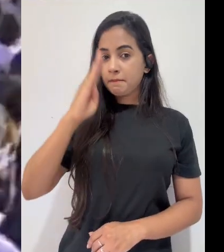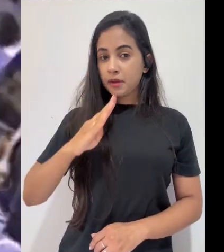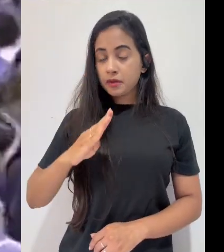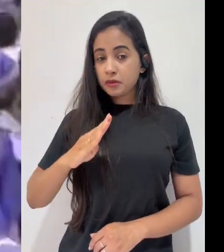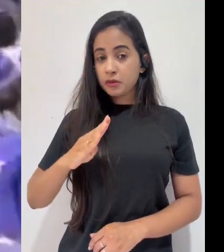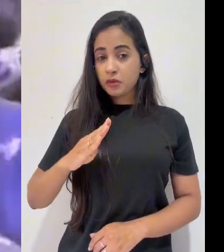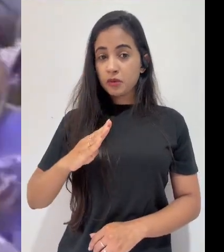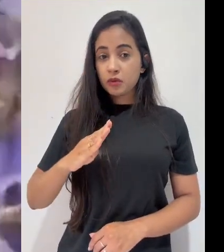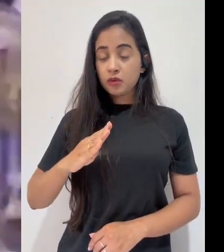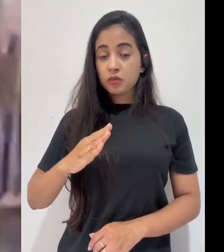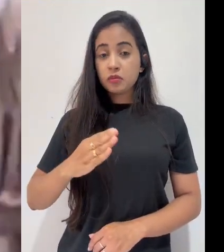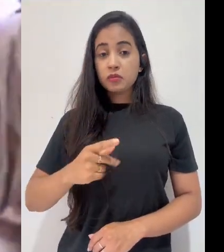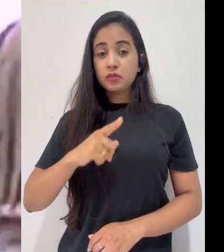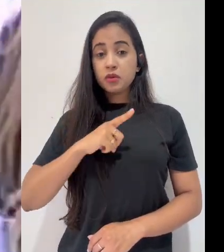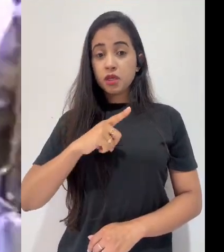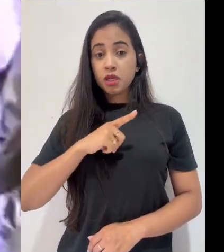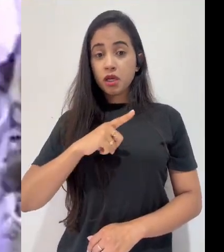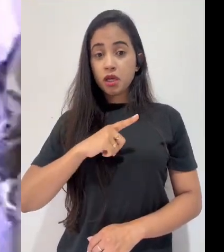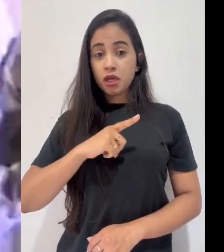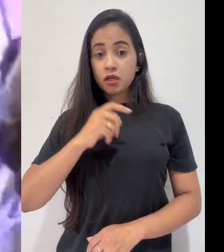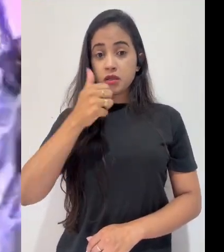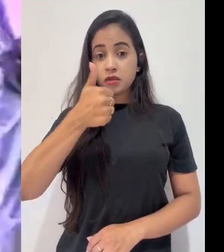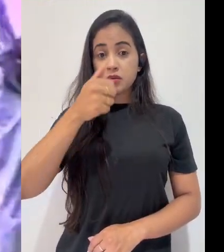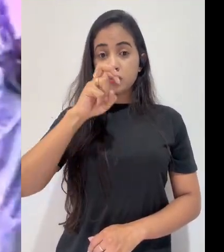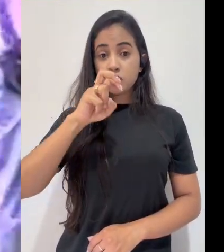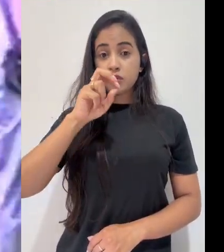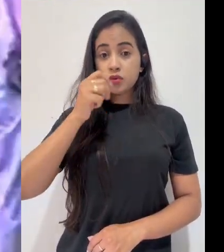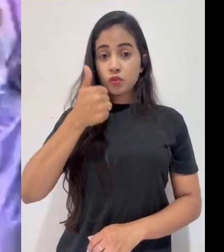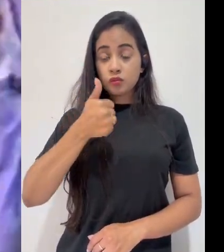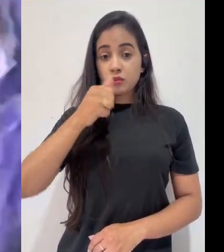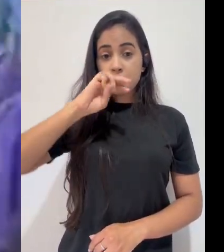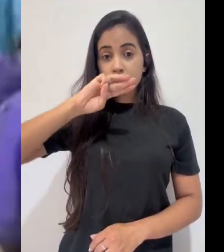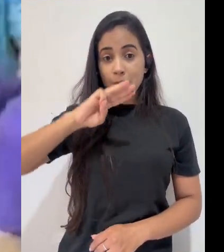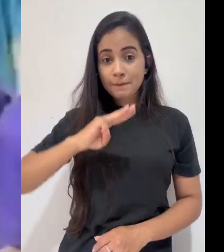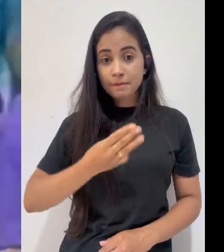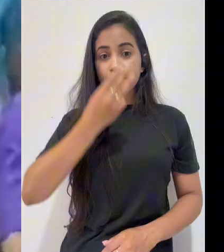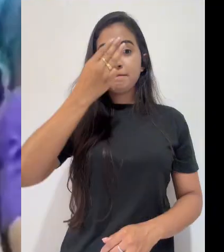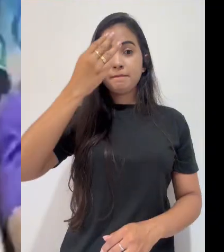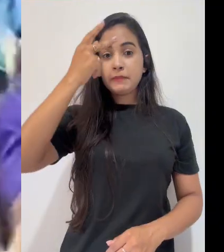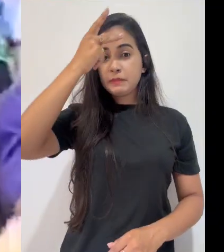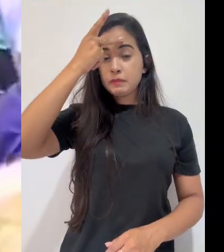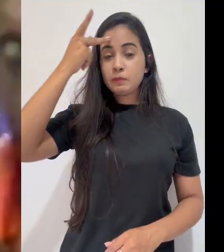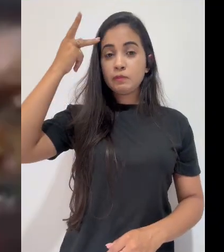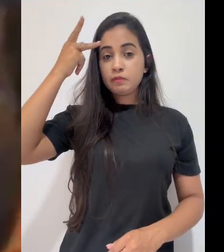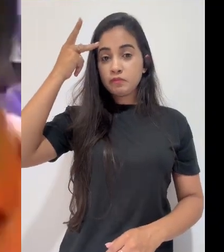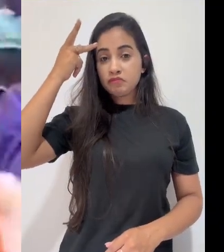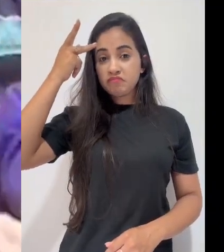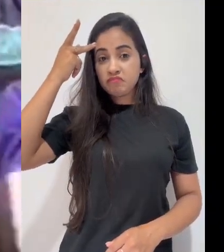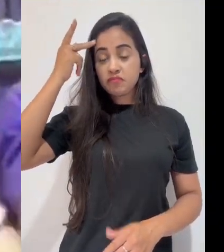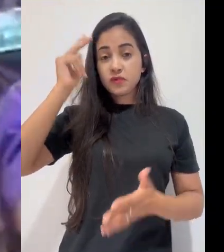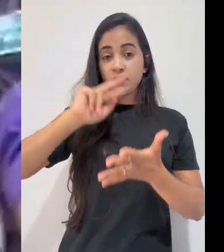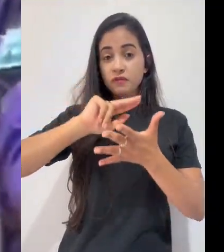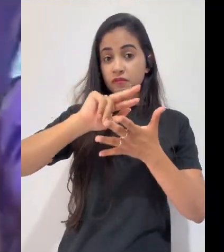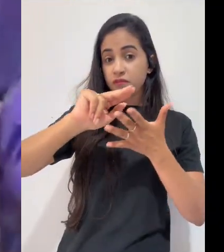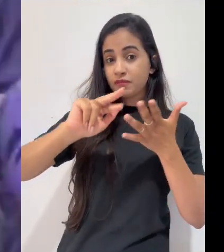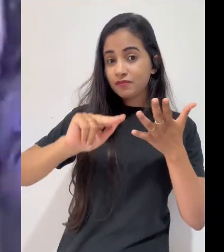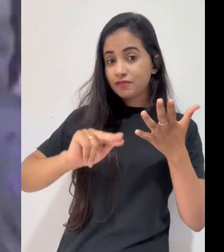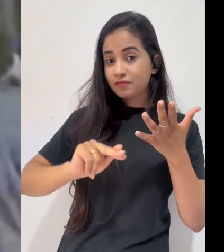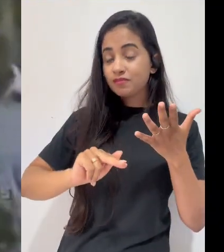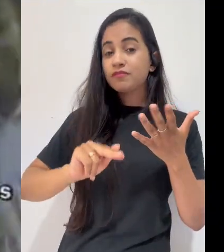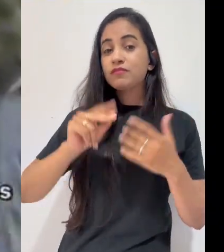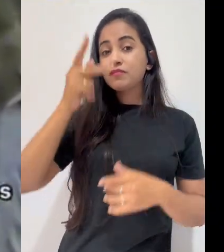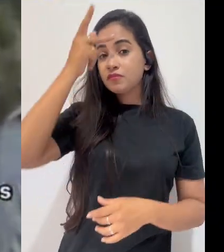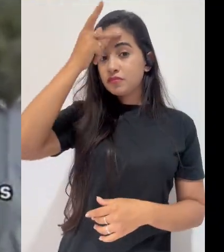Brasil, um país de 151 milhões de habitantes, uma das duas maiores sociedades multirraciais das